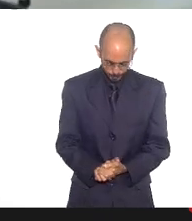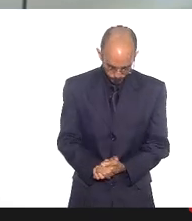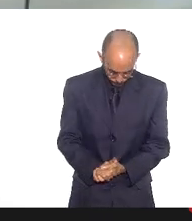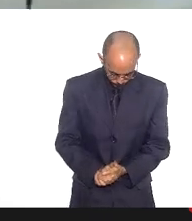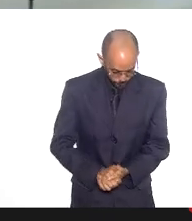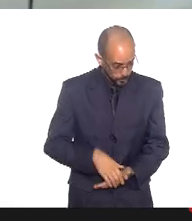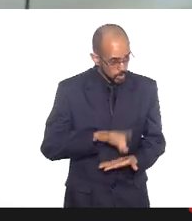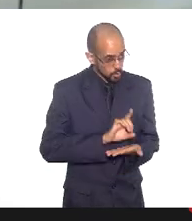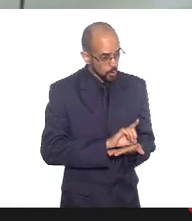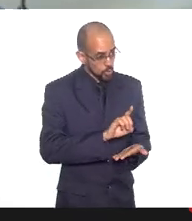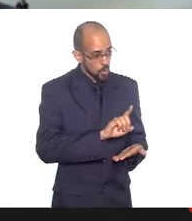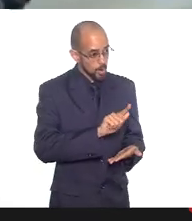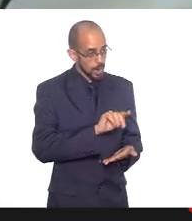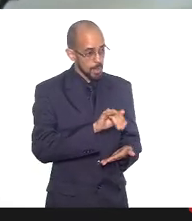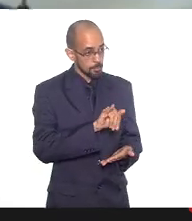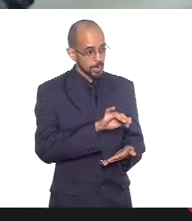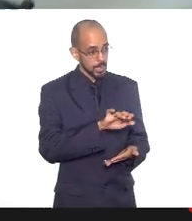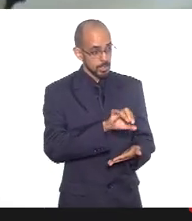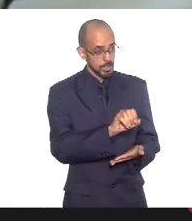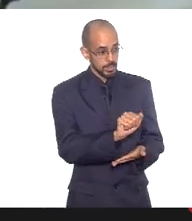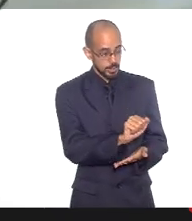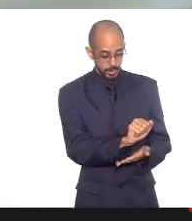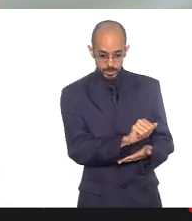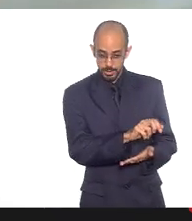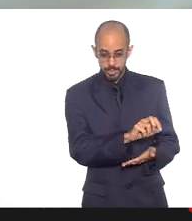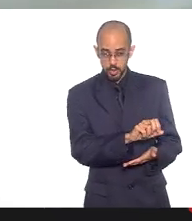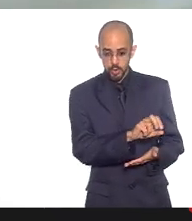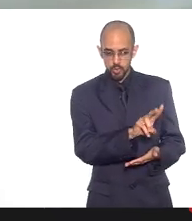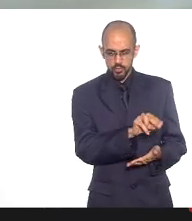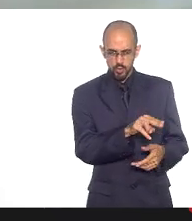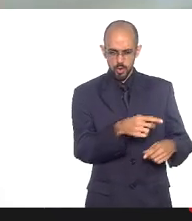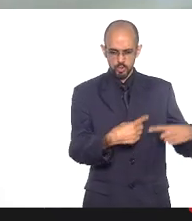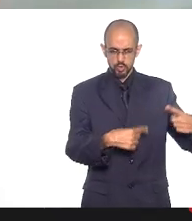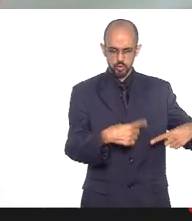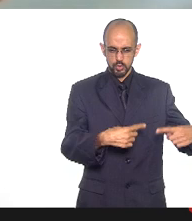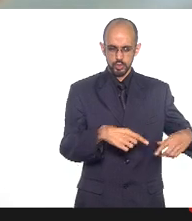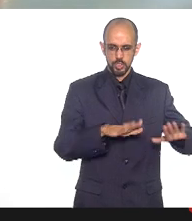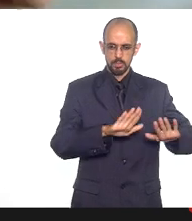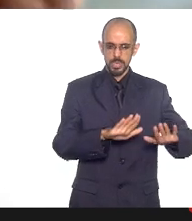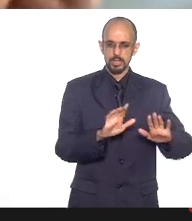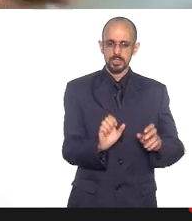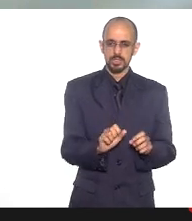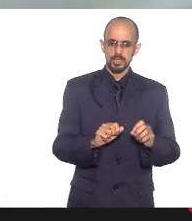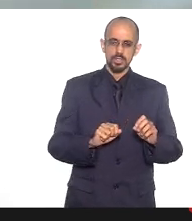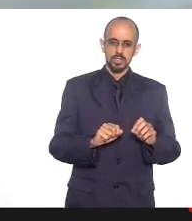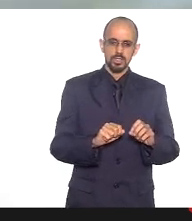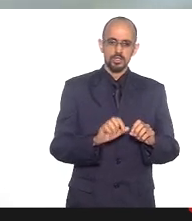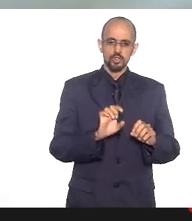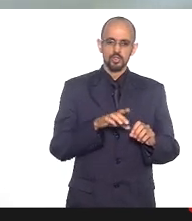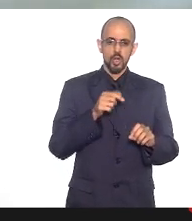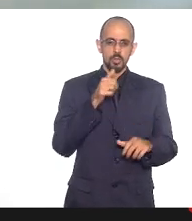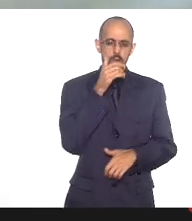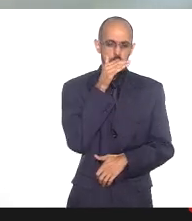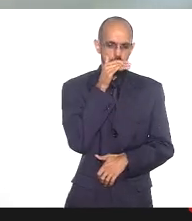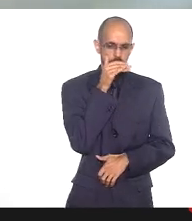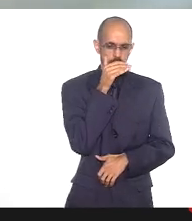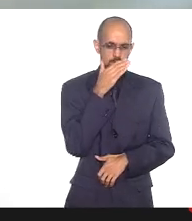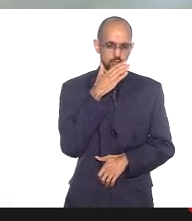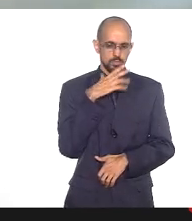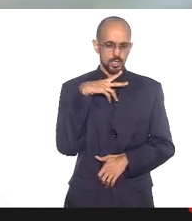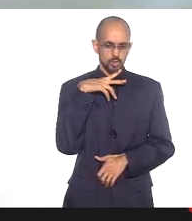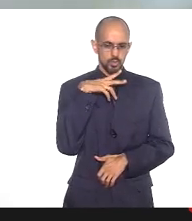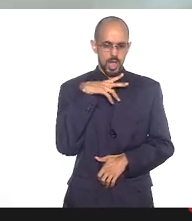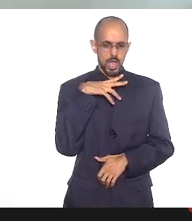Gadelha, eu não vou polemizar isso, mas é uma curiosidade que eu fiquei agora.